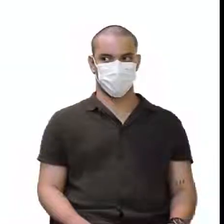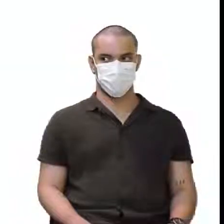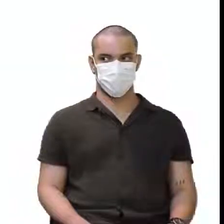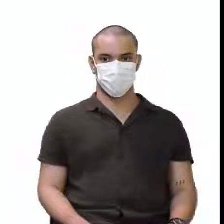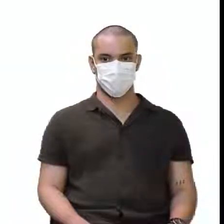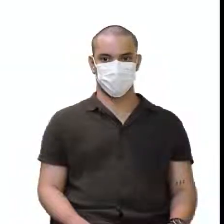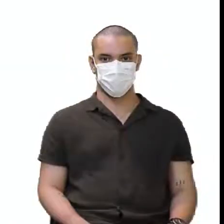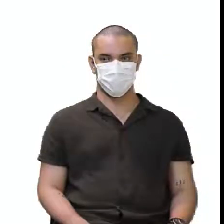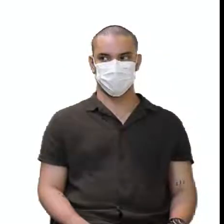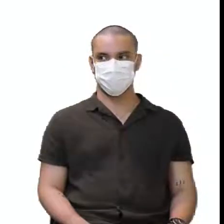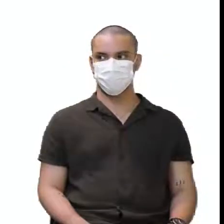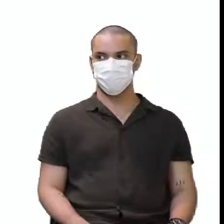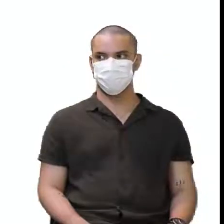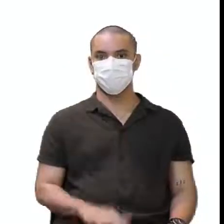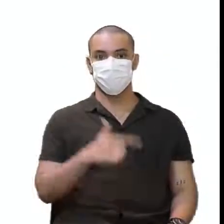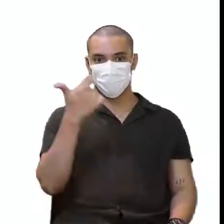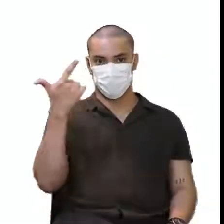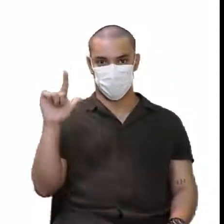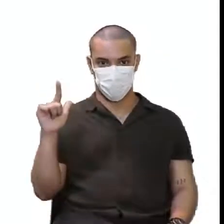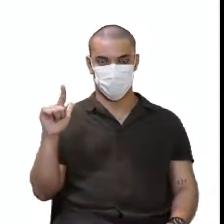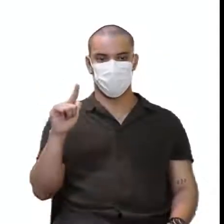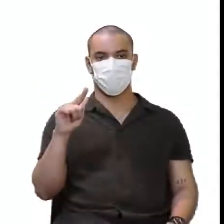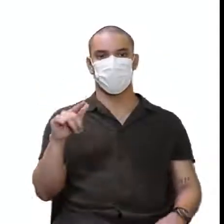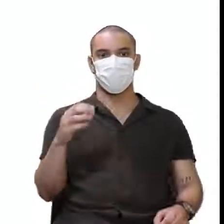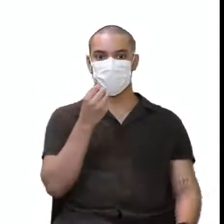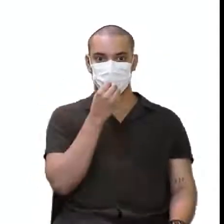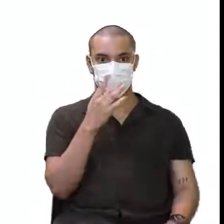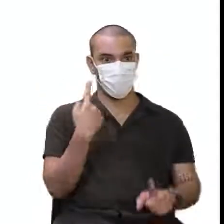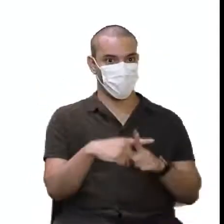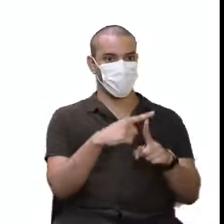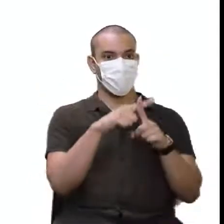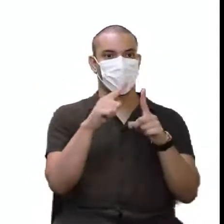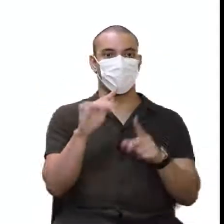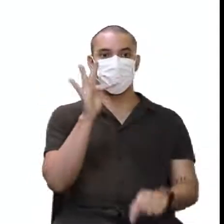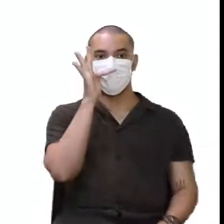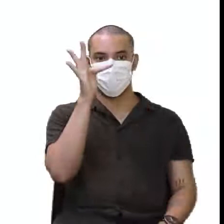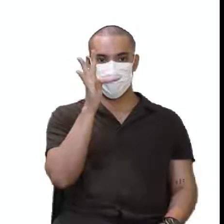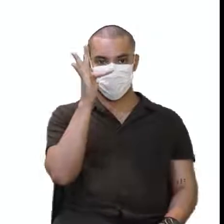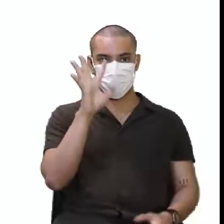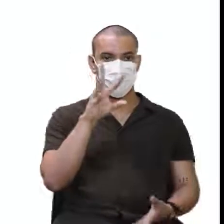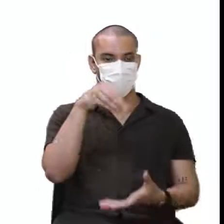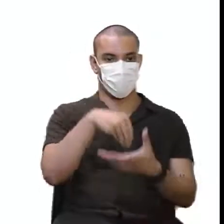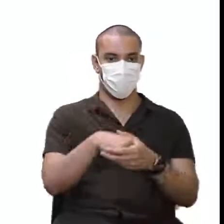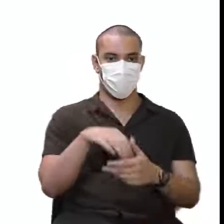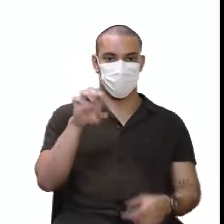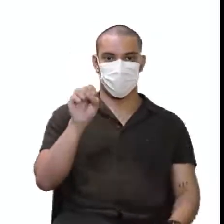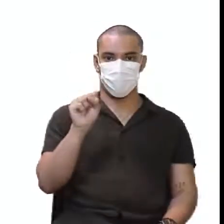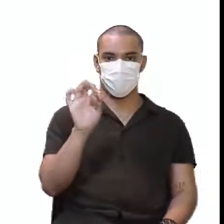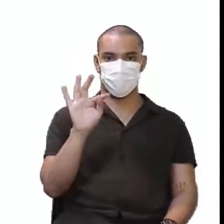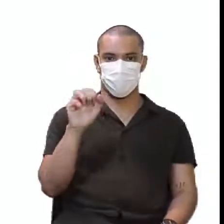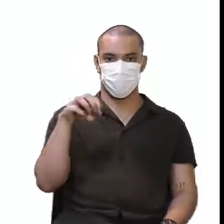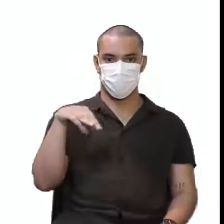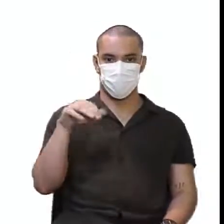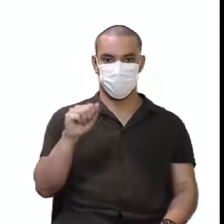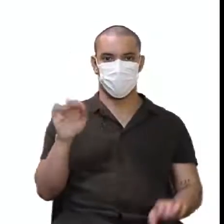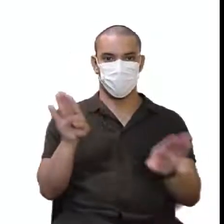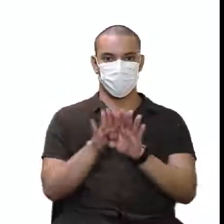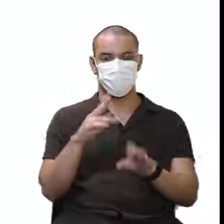Vamos lá. Outra vantagem. Na flor da ervilha, o estame e o